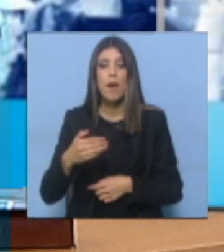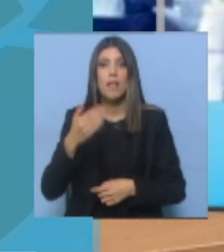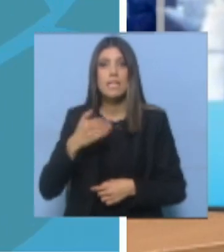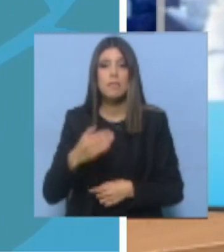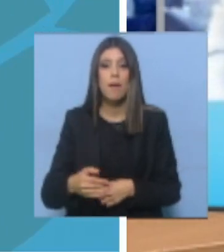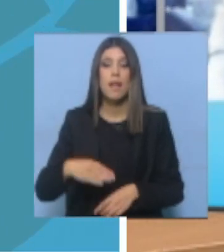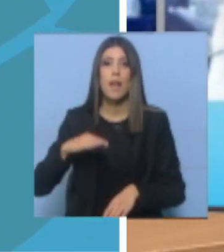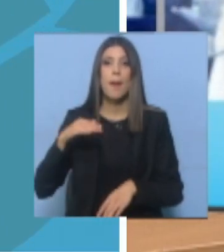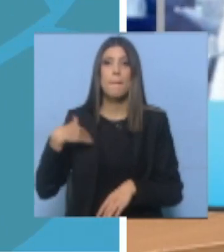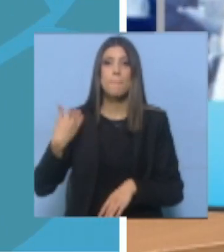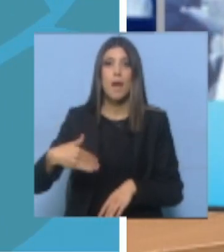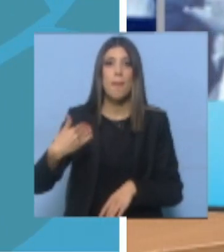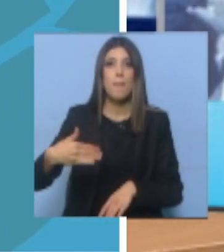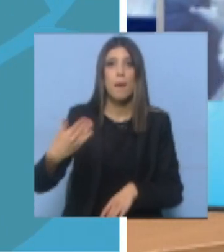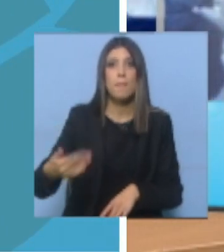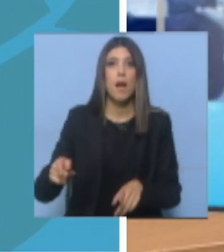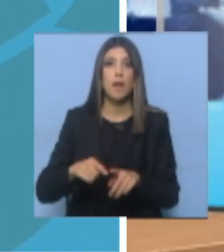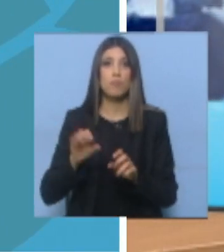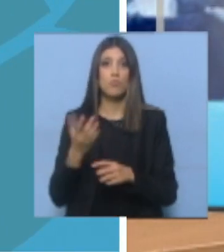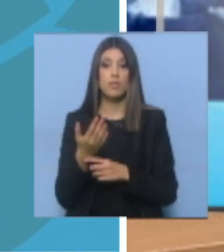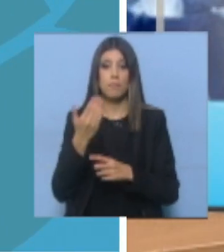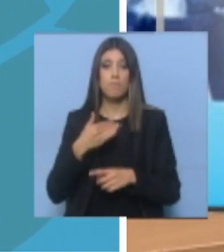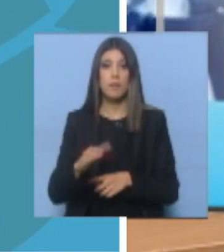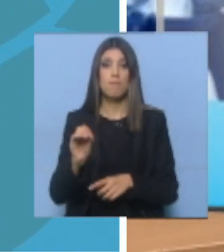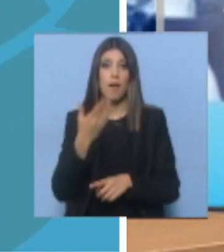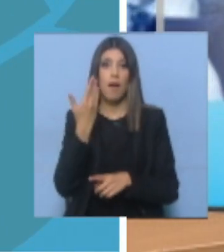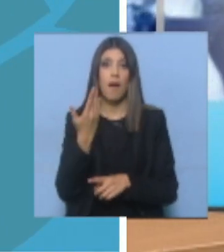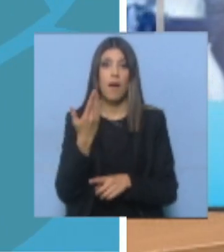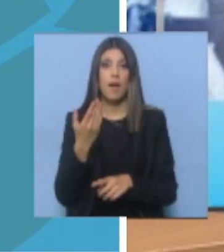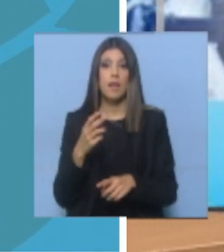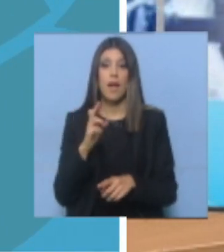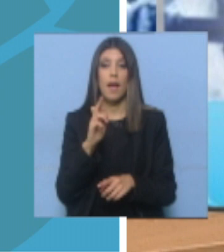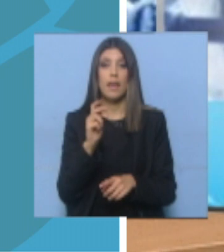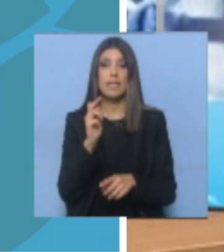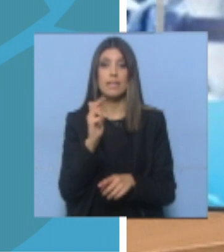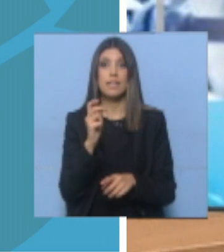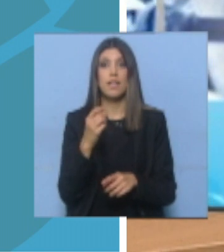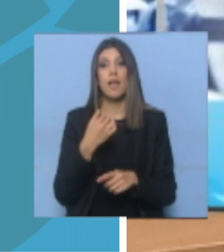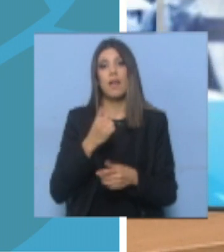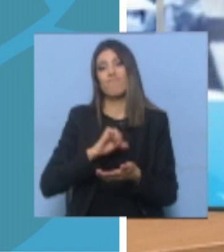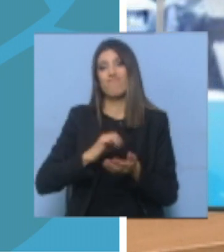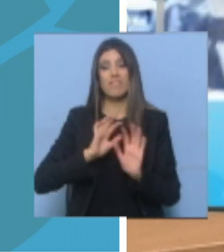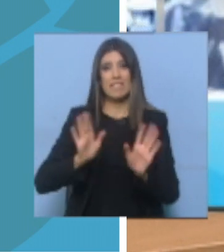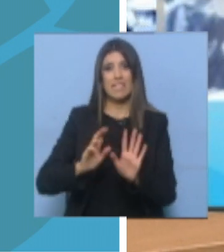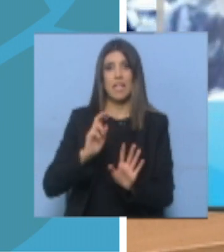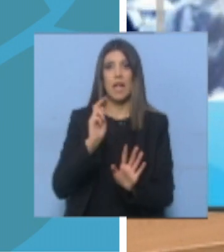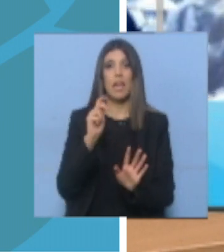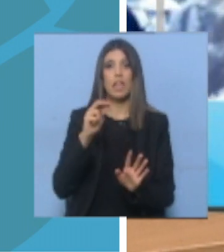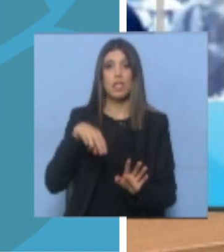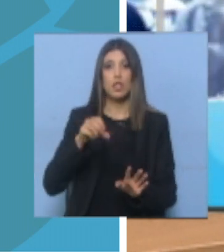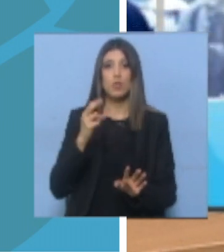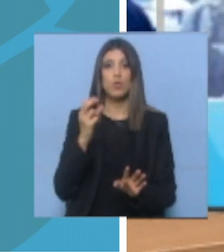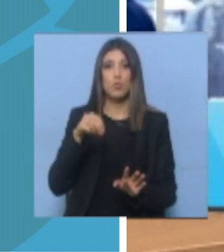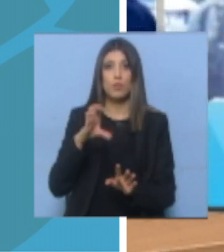na primeira semana, à volta do Evangelho das Tentações, o renunciar, o valor da renúncia, que é também